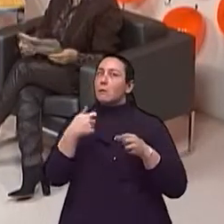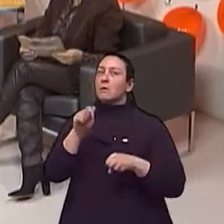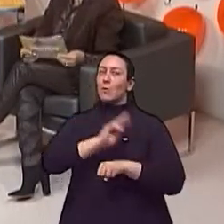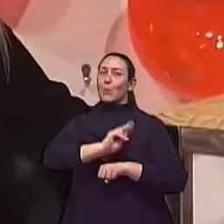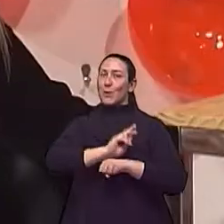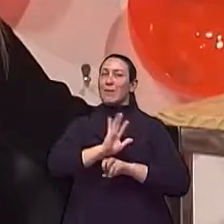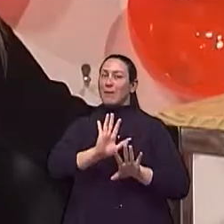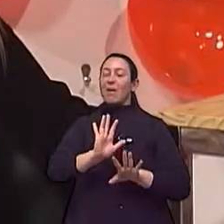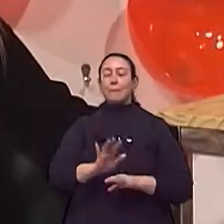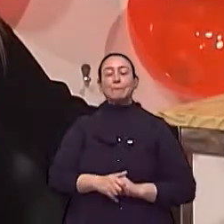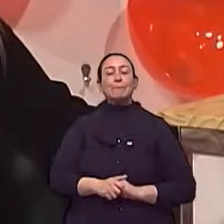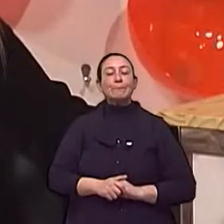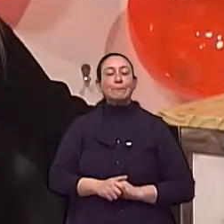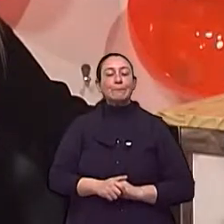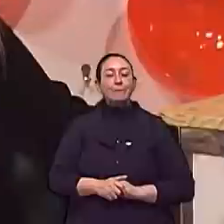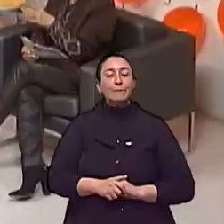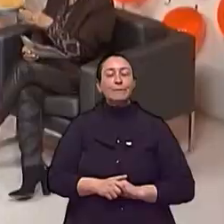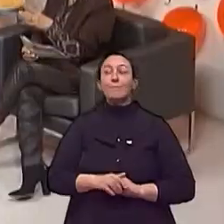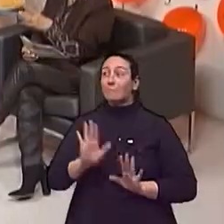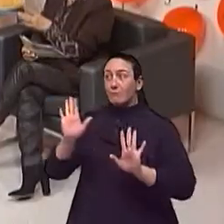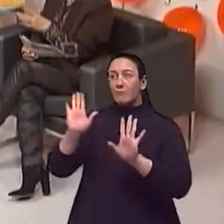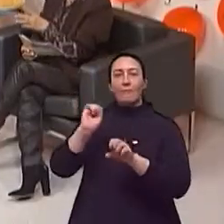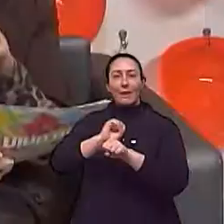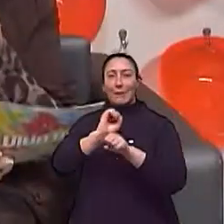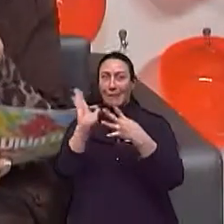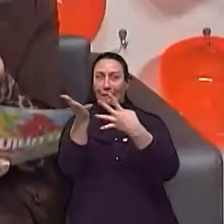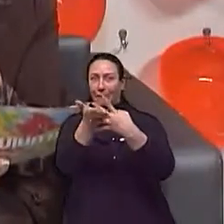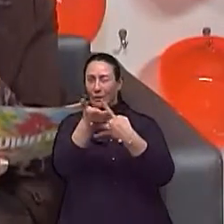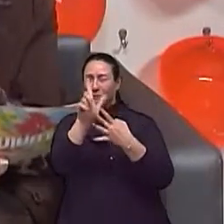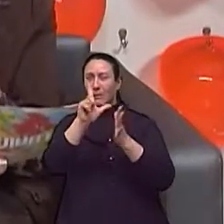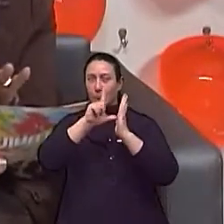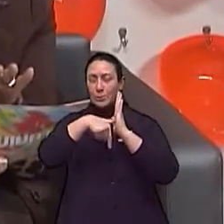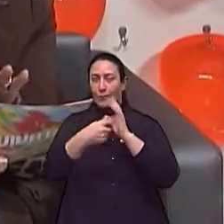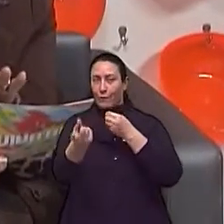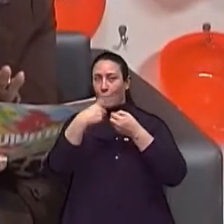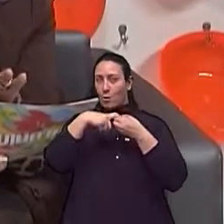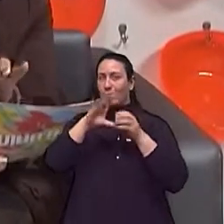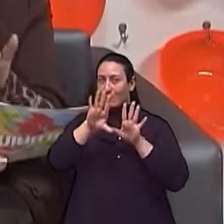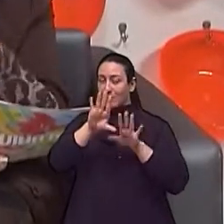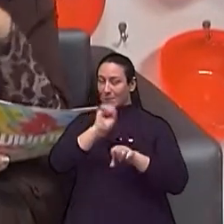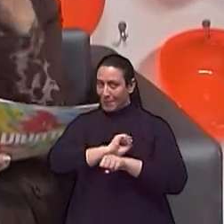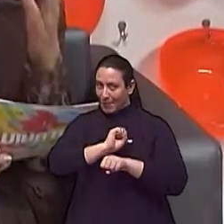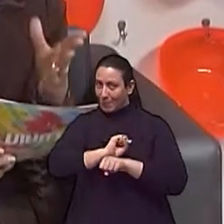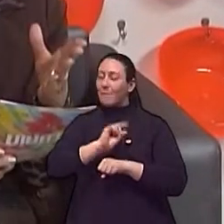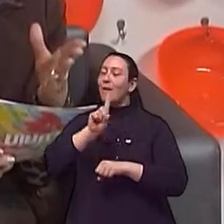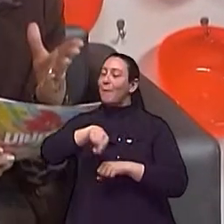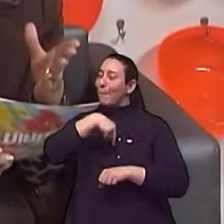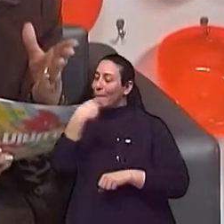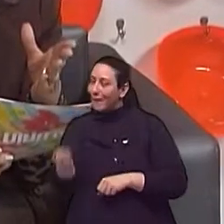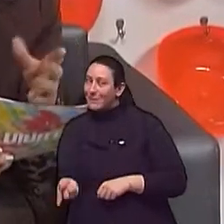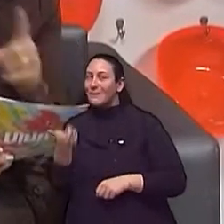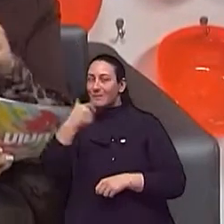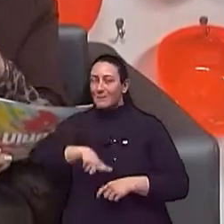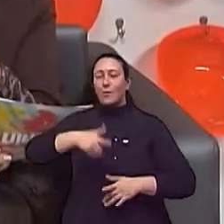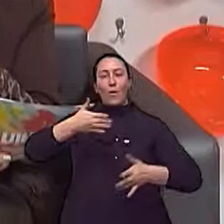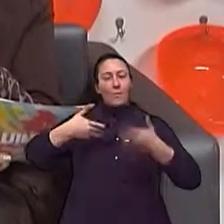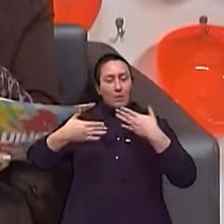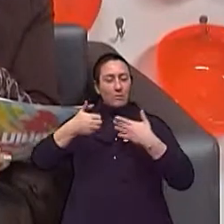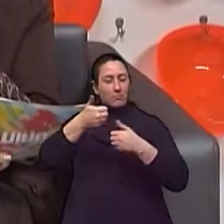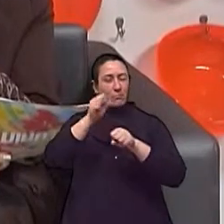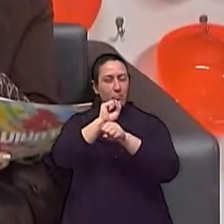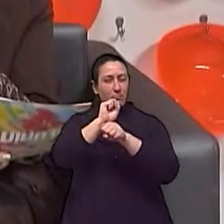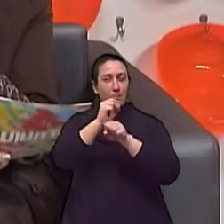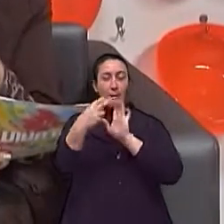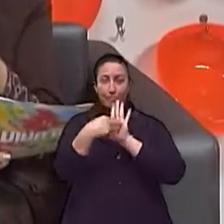excelente assim né clo Claro bom nós vamos a um pequeno intervalo já voltamos só só falamos a metade do programa ainda tem outra metade né fiquem